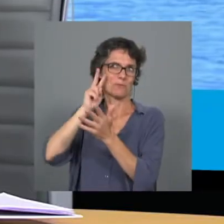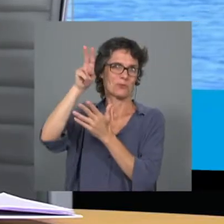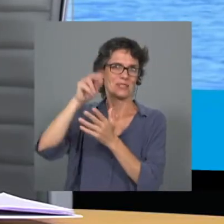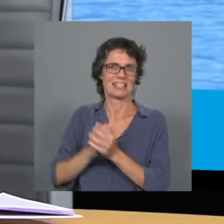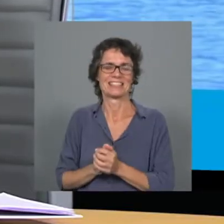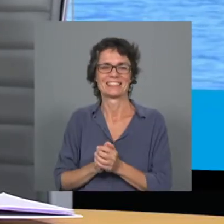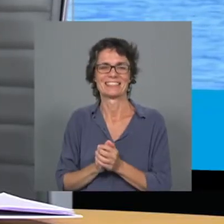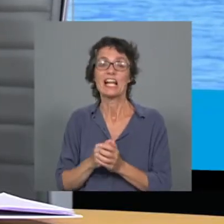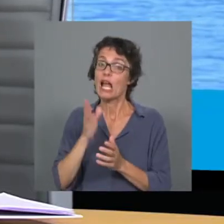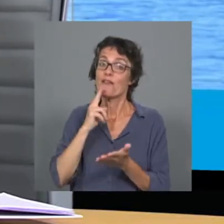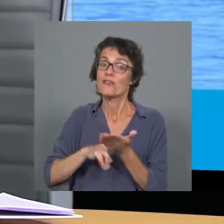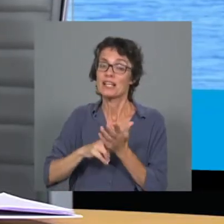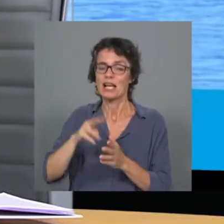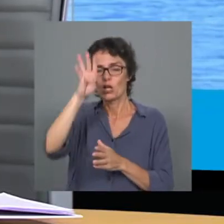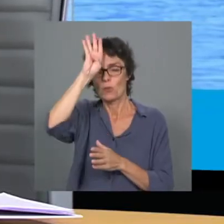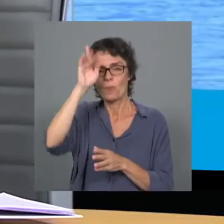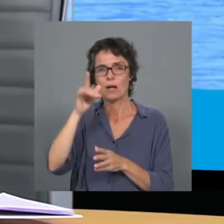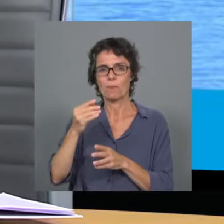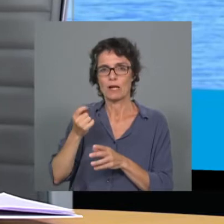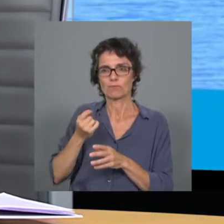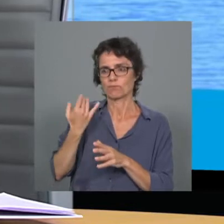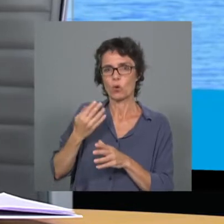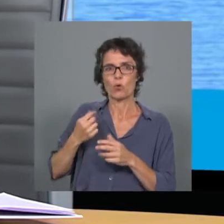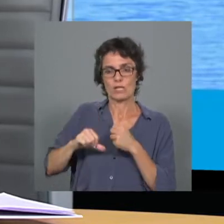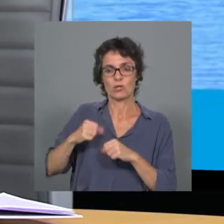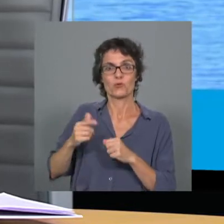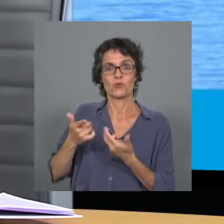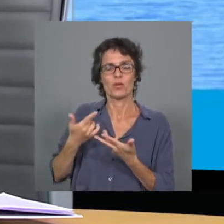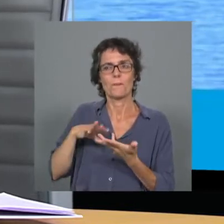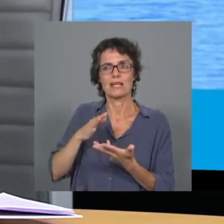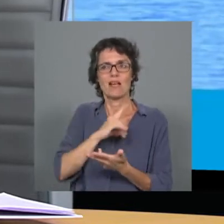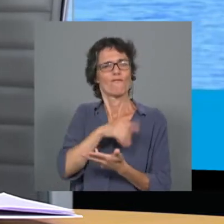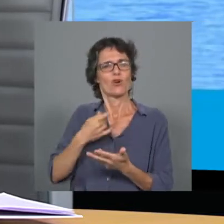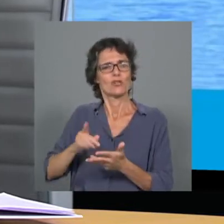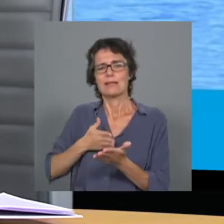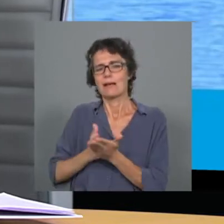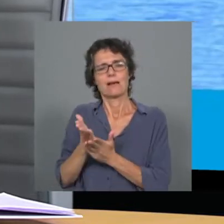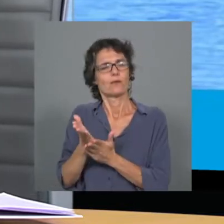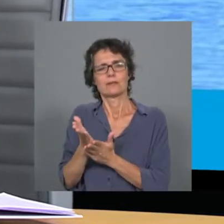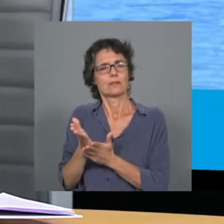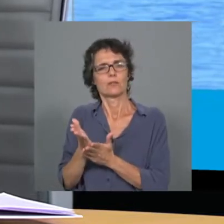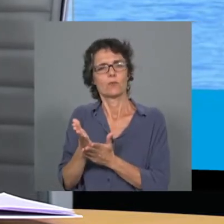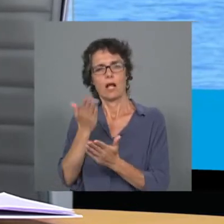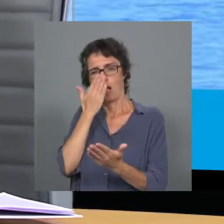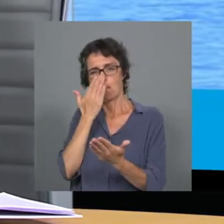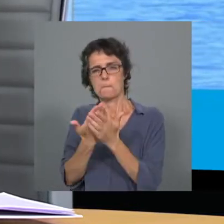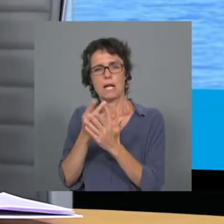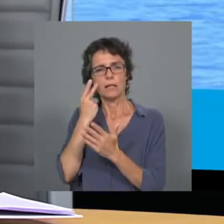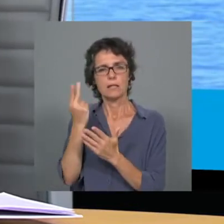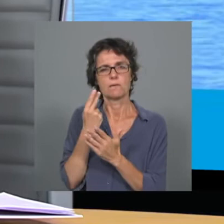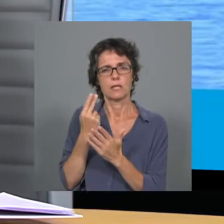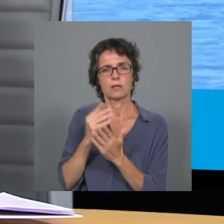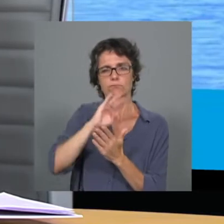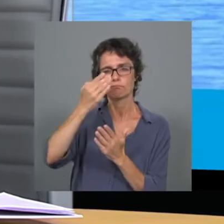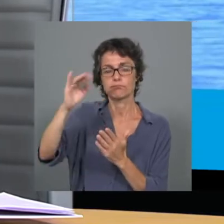consegue ter esta capacidade, eu diria quase diária, de nos confrontar com a vida, não é? Nós sabíamos que o